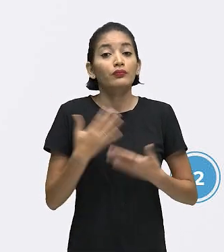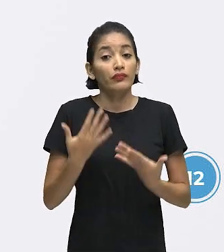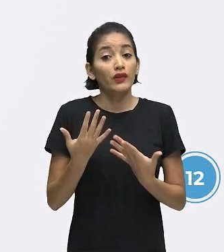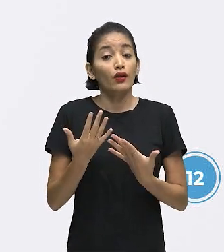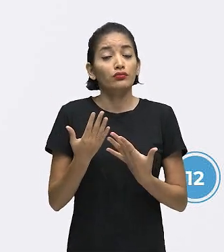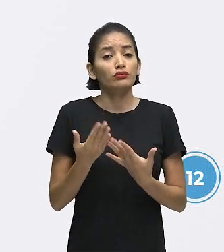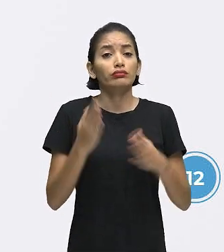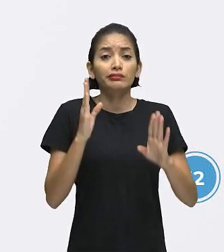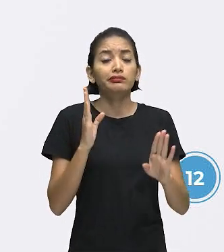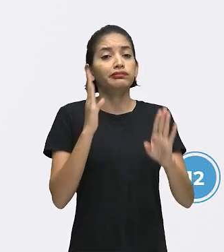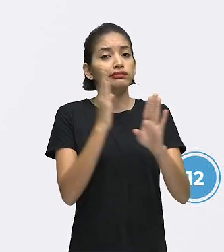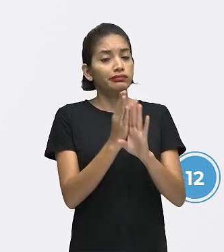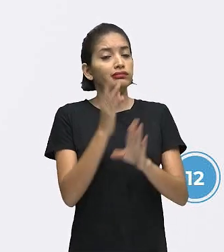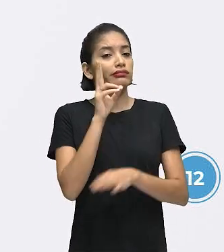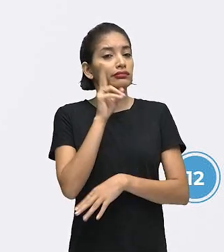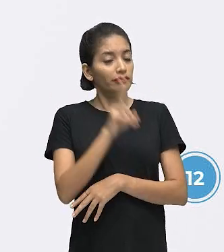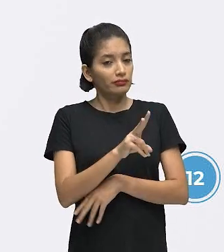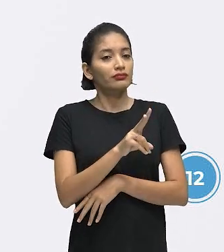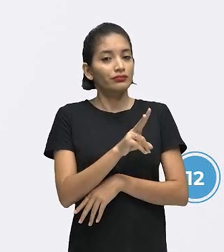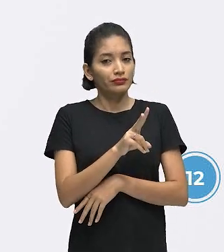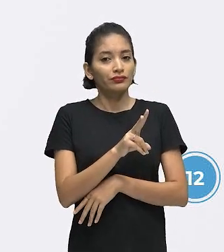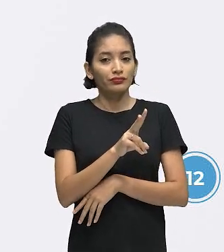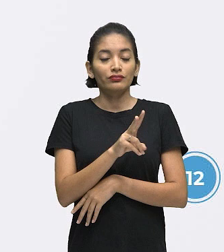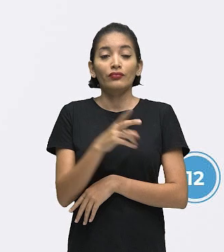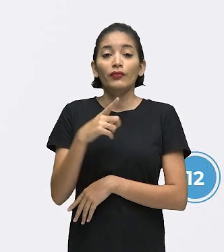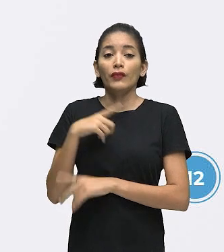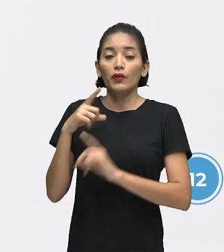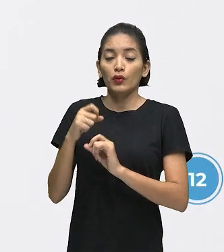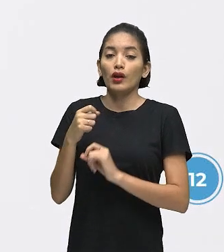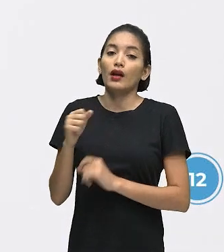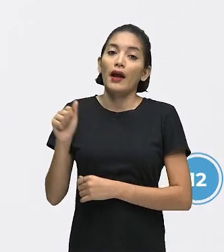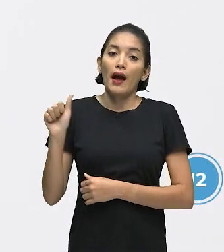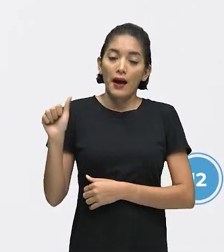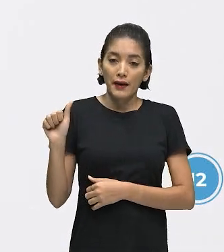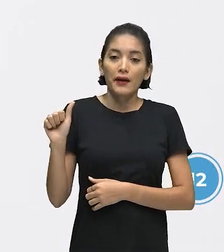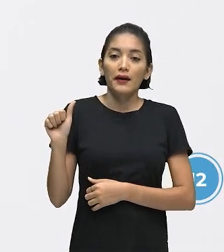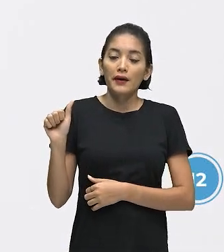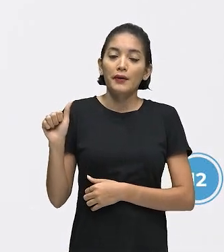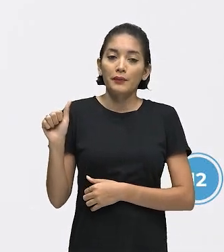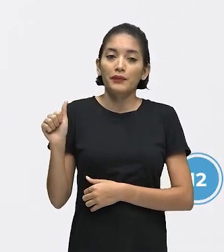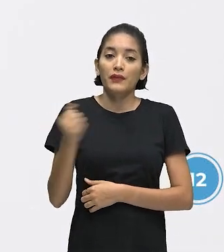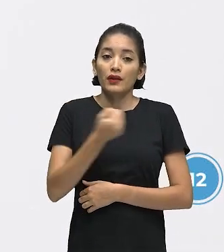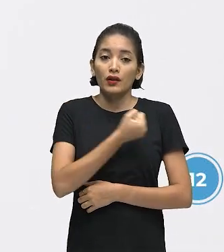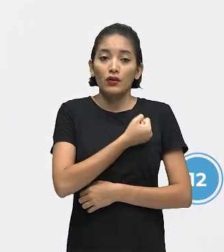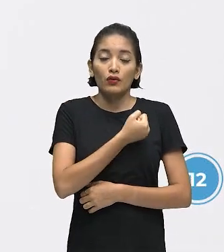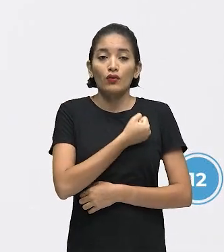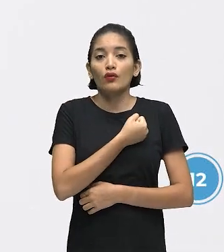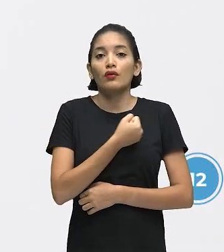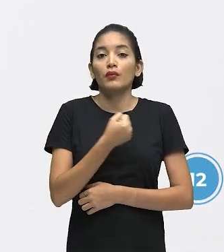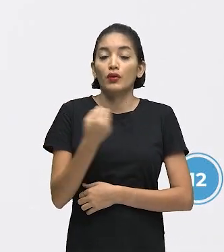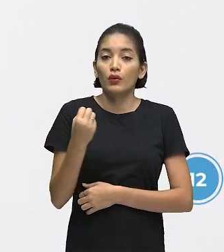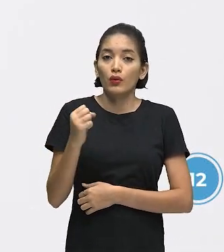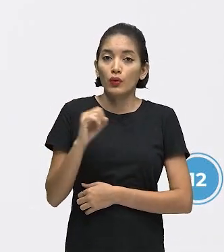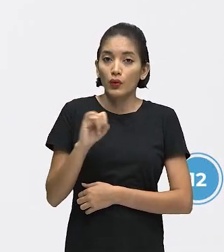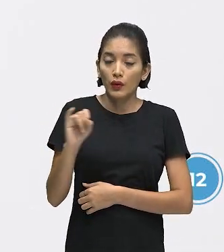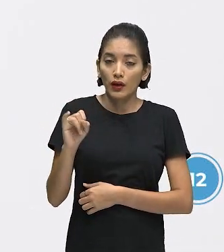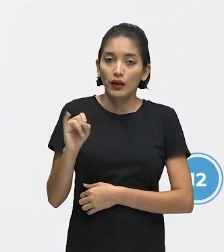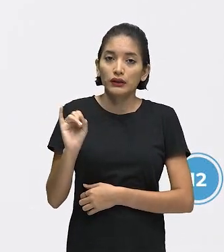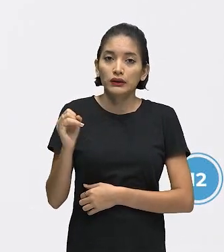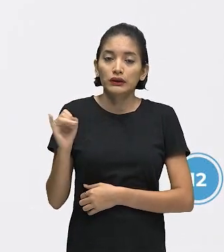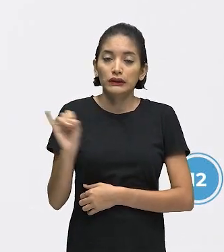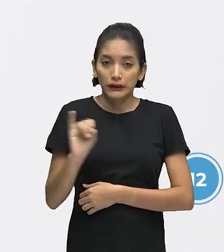cara, a gente vê que no item A é um valor ímpar. Ou